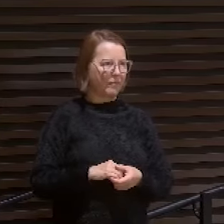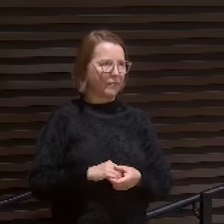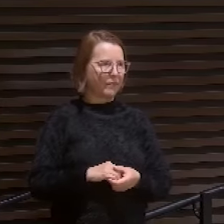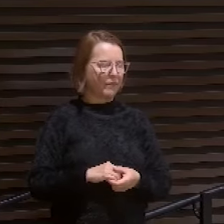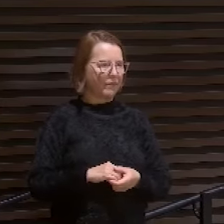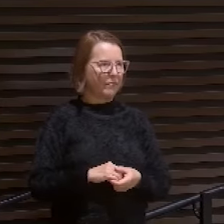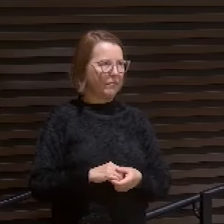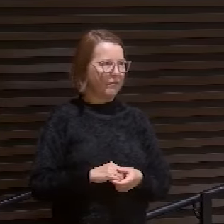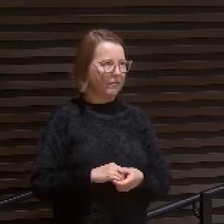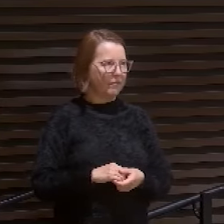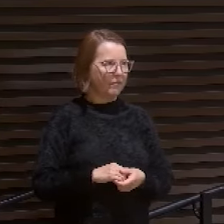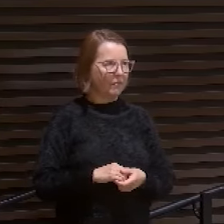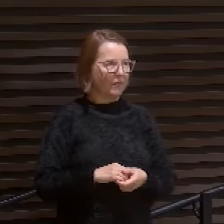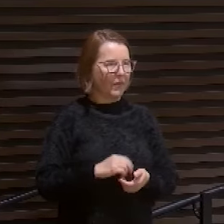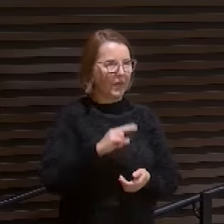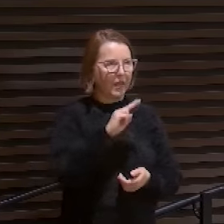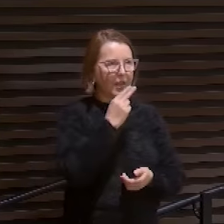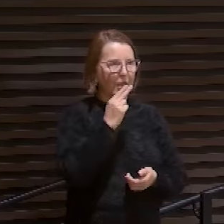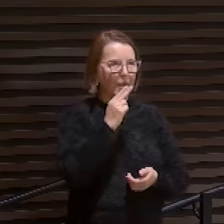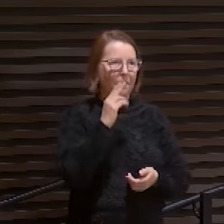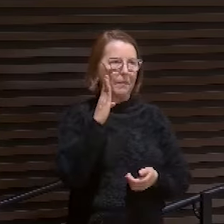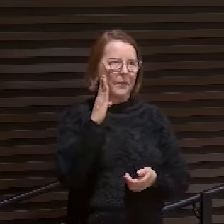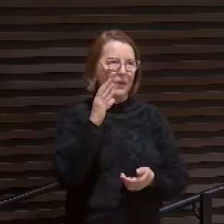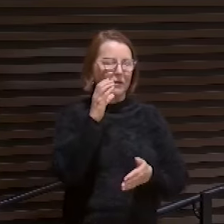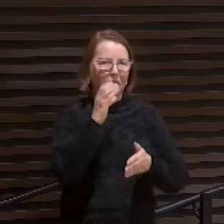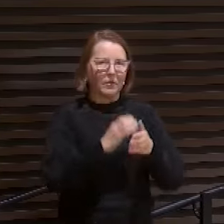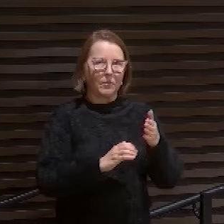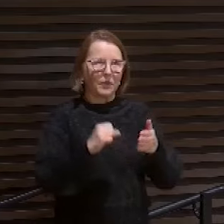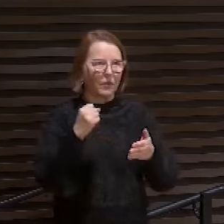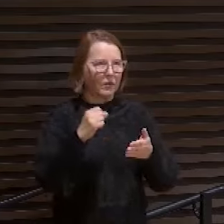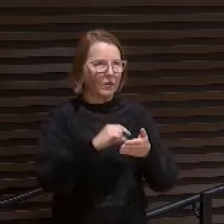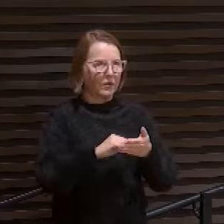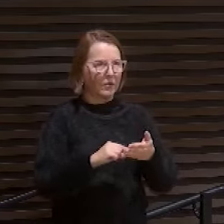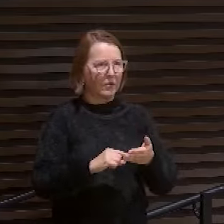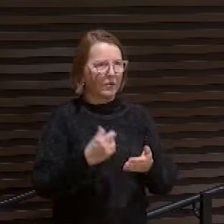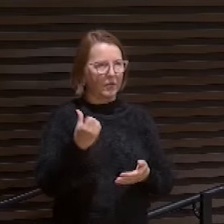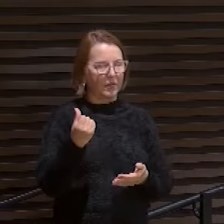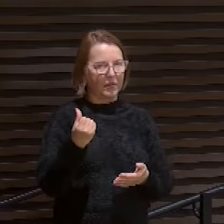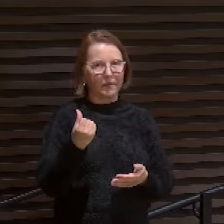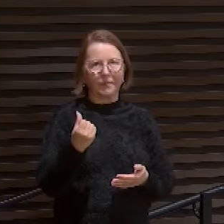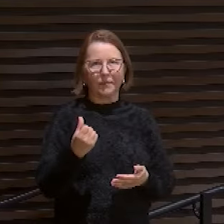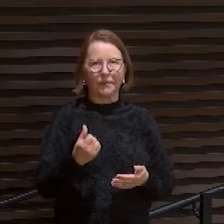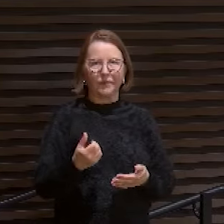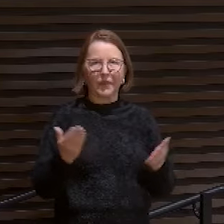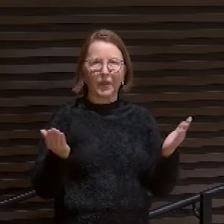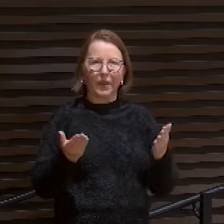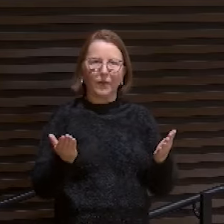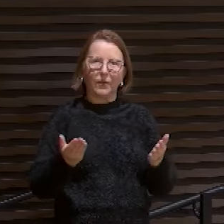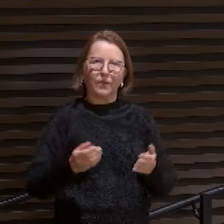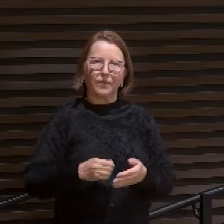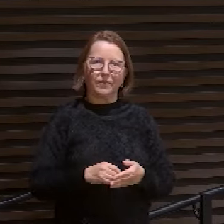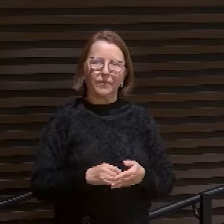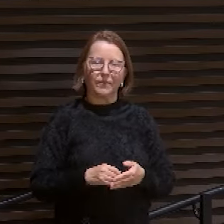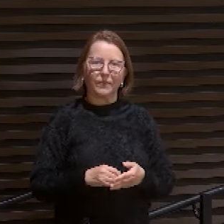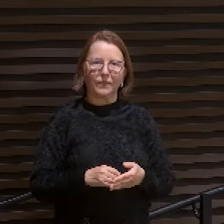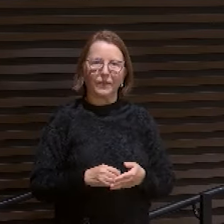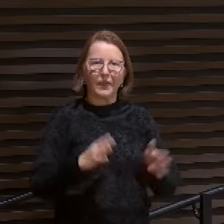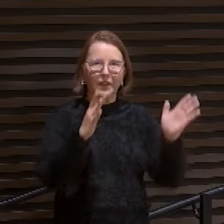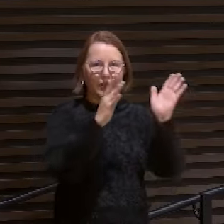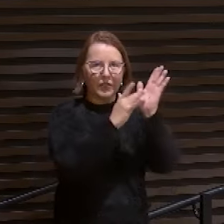Hebreus 8, 6. Agora, com efeito, obteve